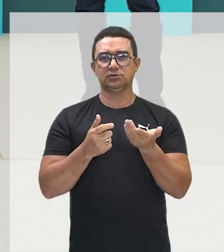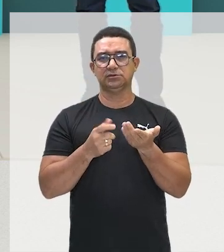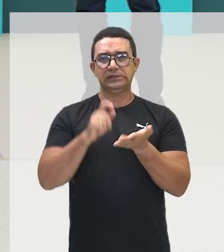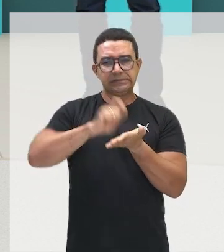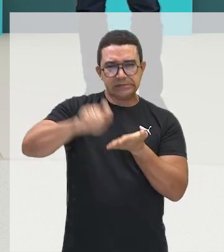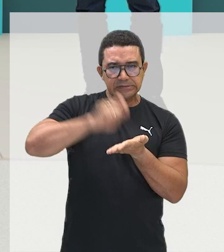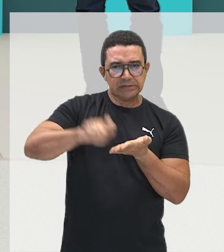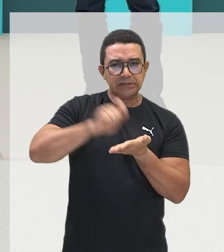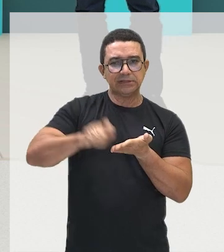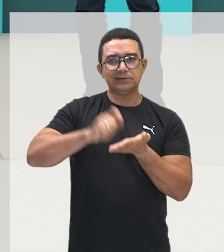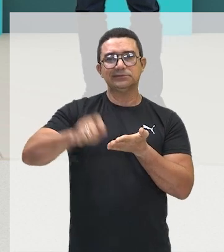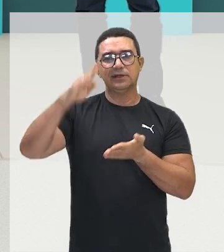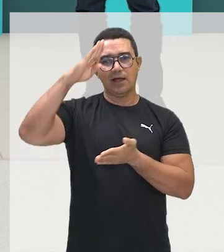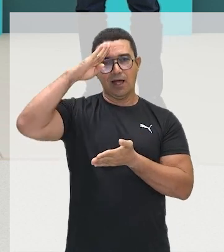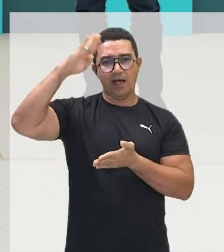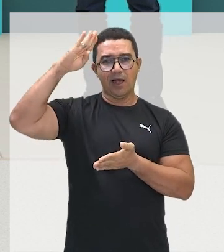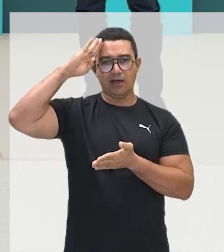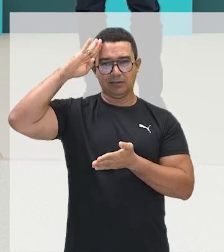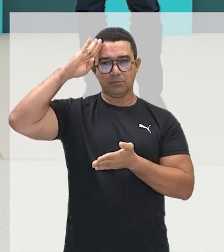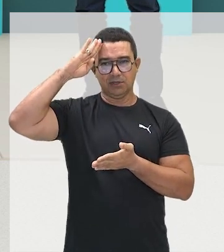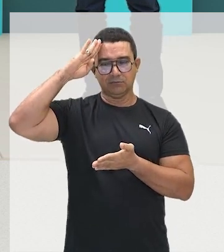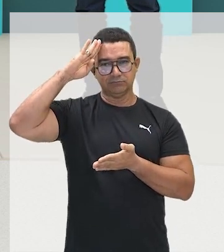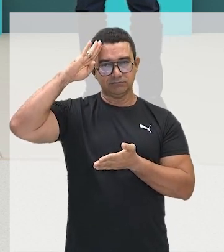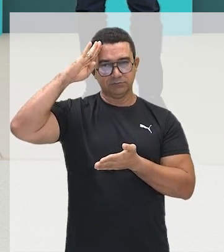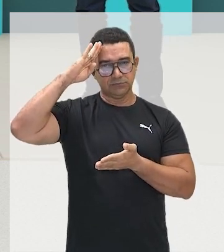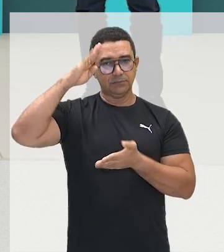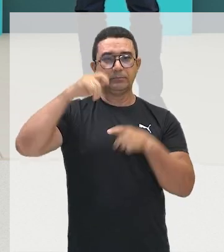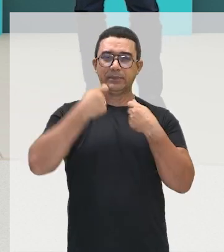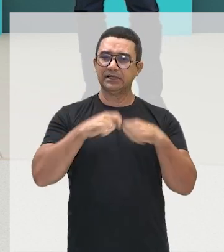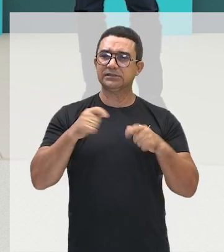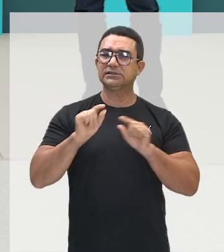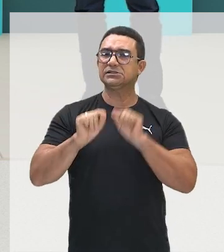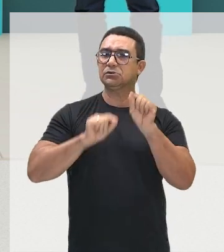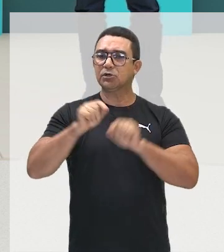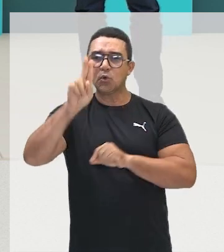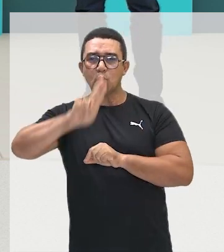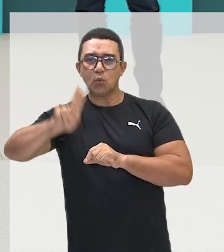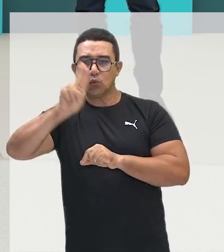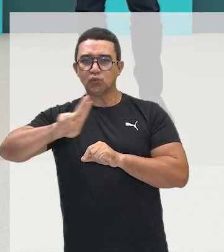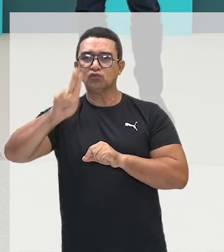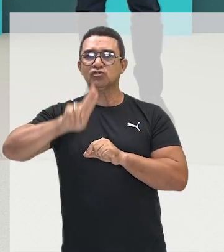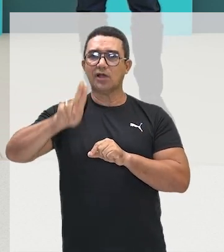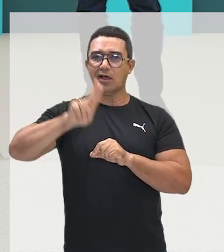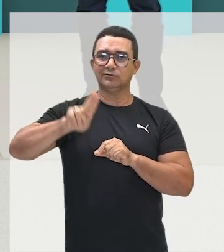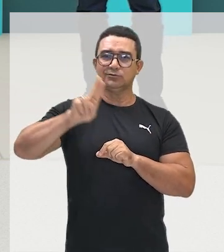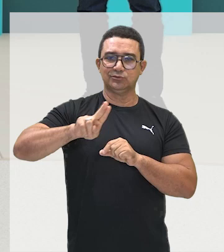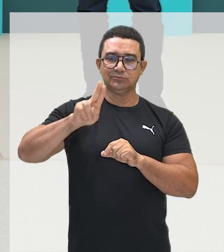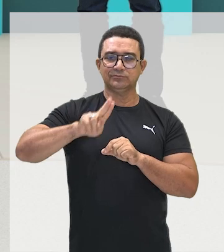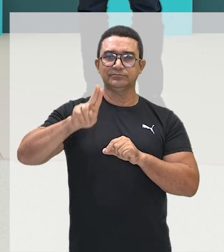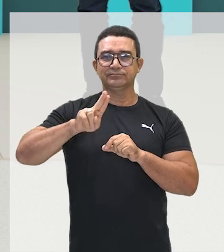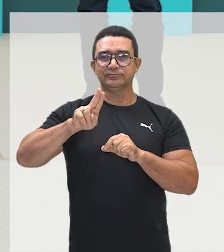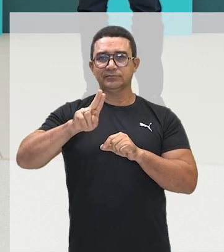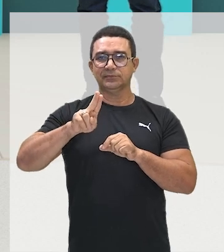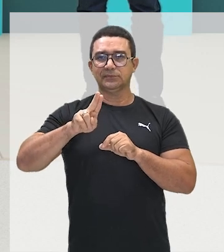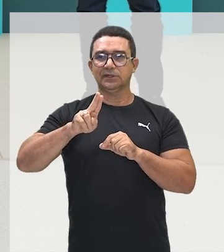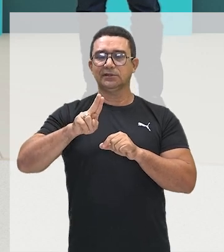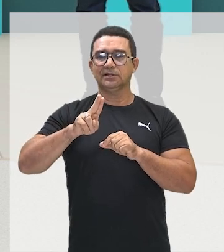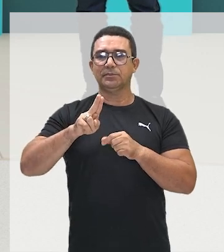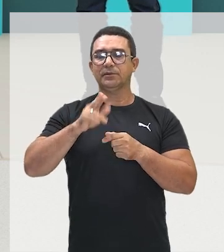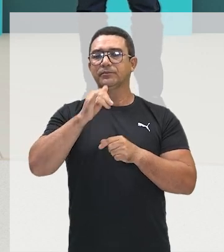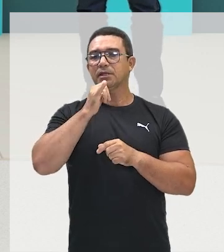as escritas, tudo que é produzido na academia, ele deve ser utilizado, deve ser passado